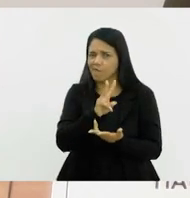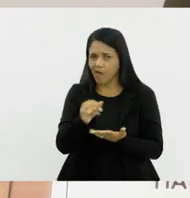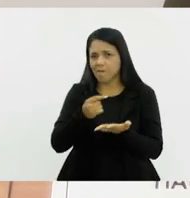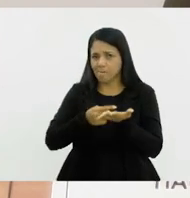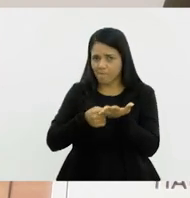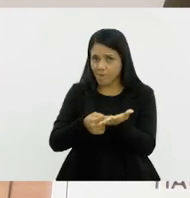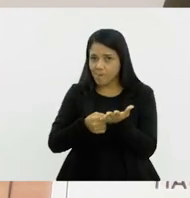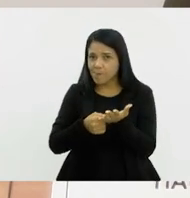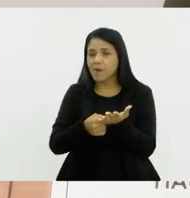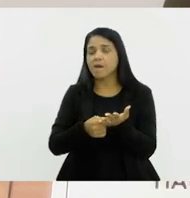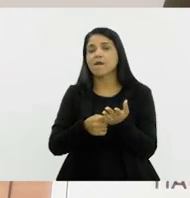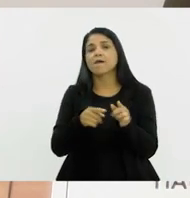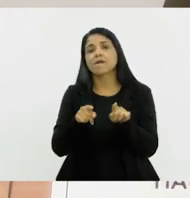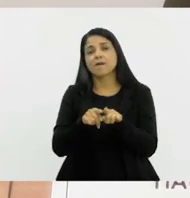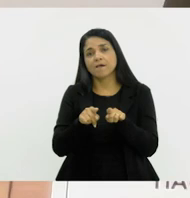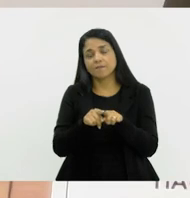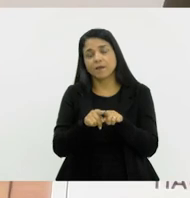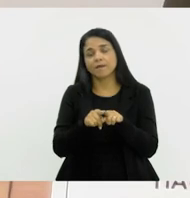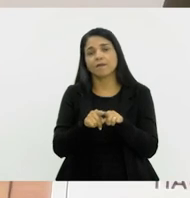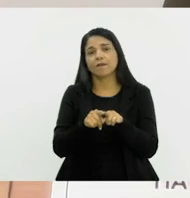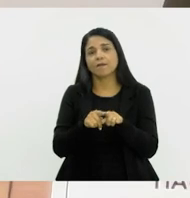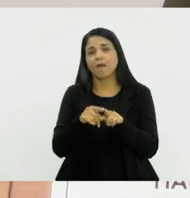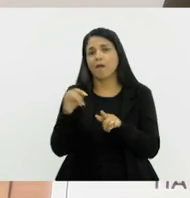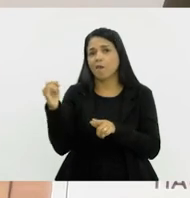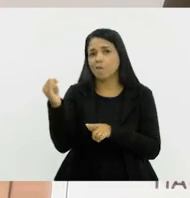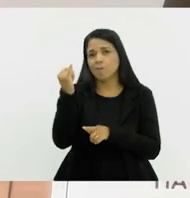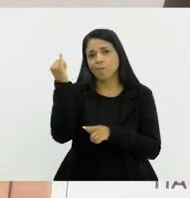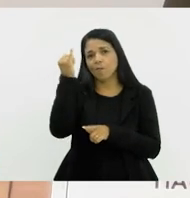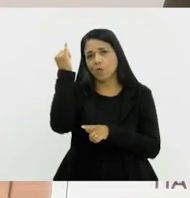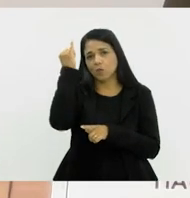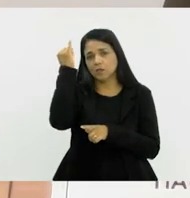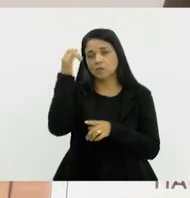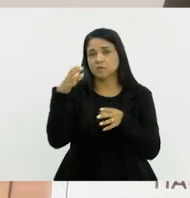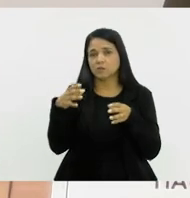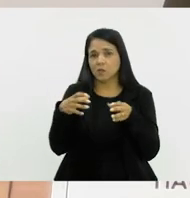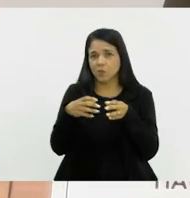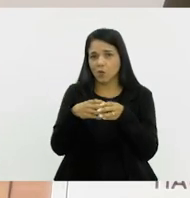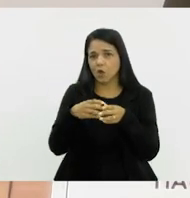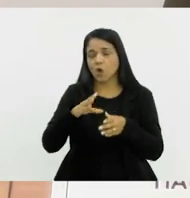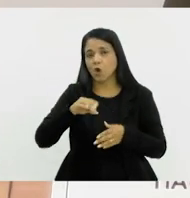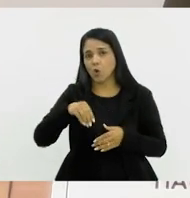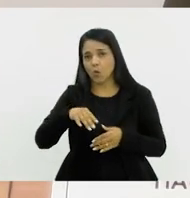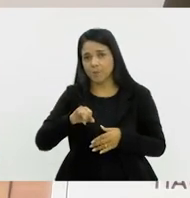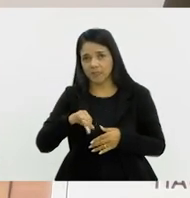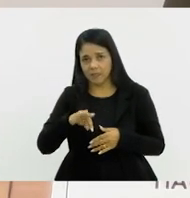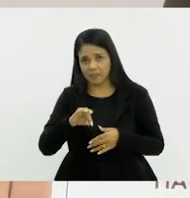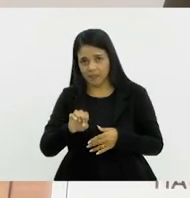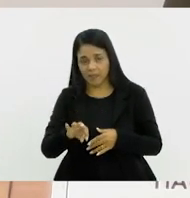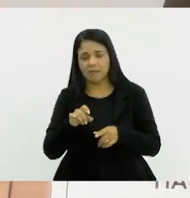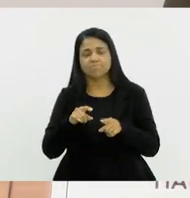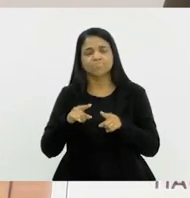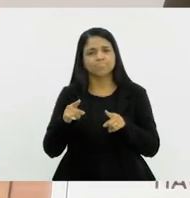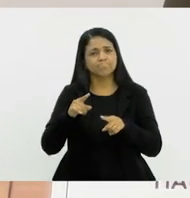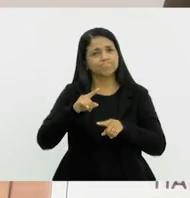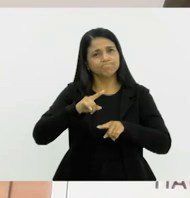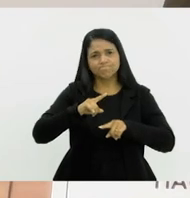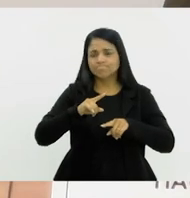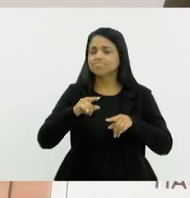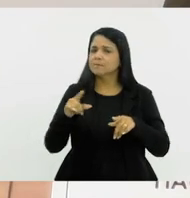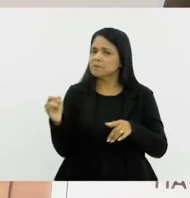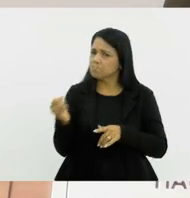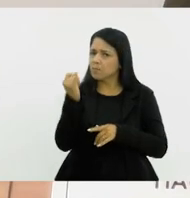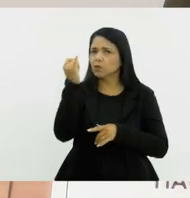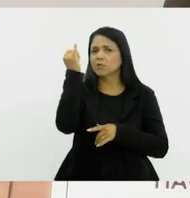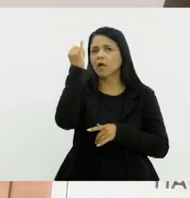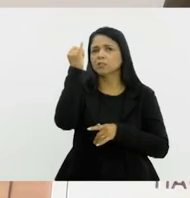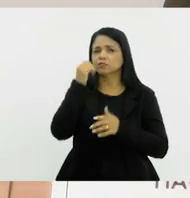vamos também estar trazendo aí a importância desse comitê, que eu acho que vai ser uma ferramenta também muito importante